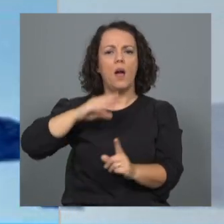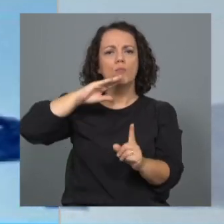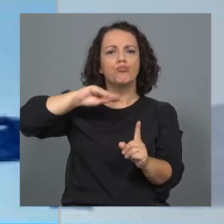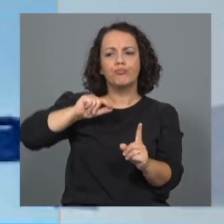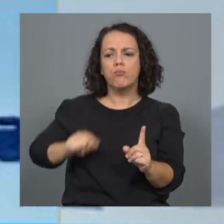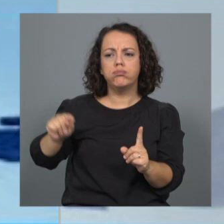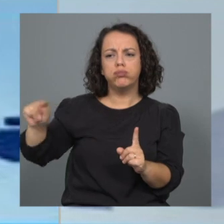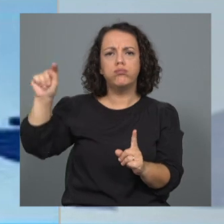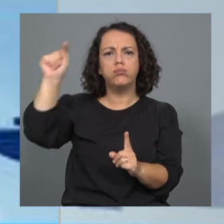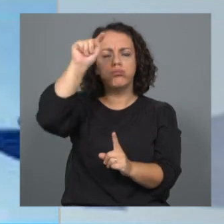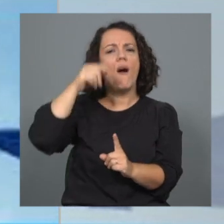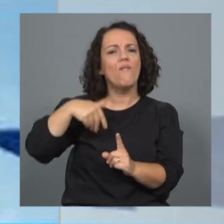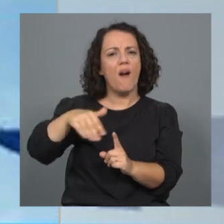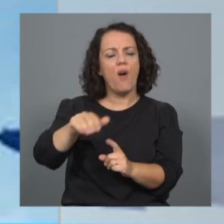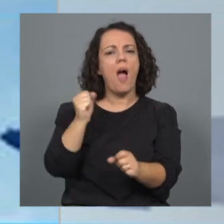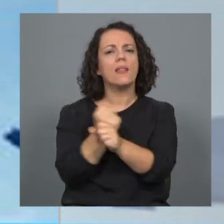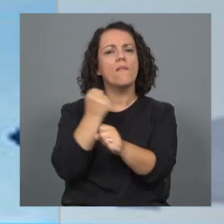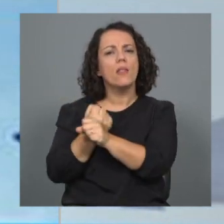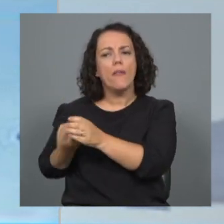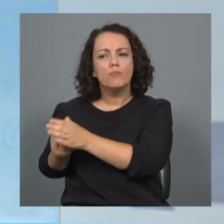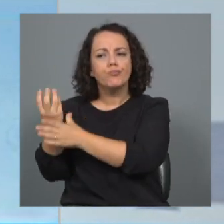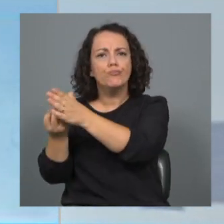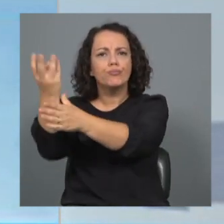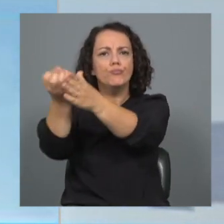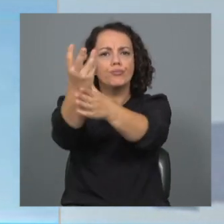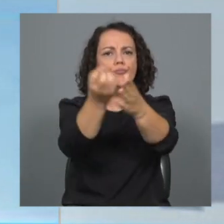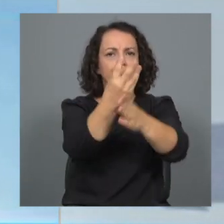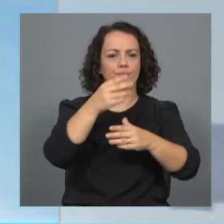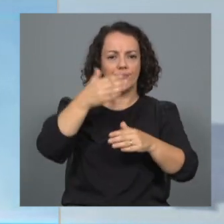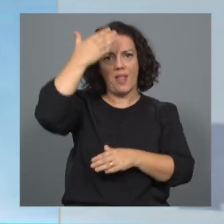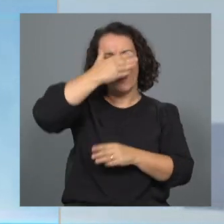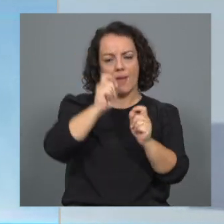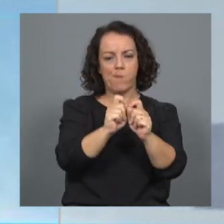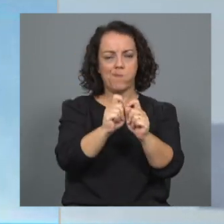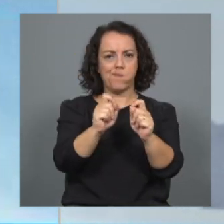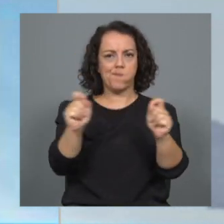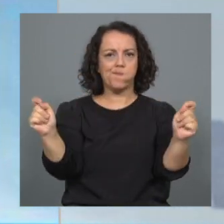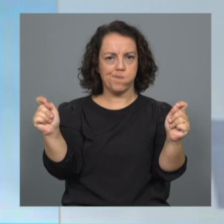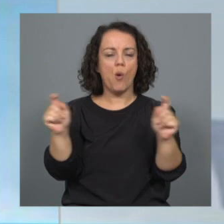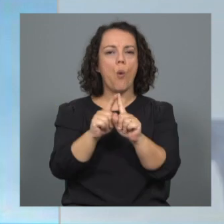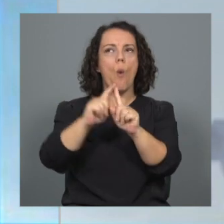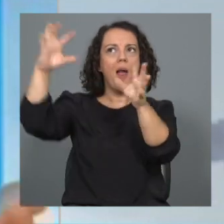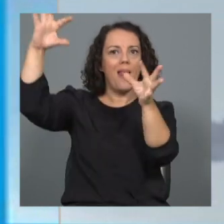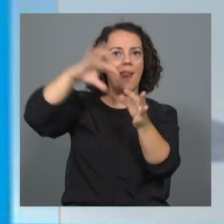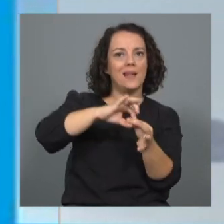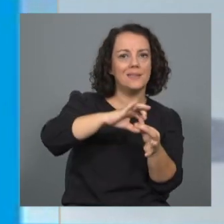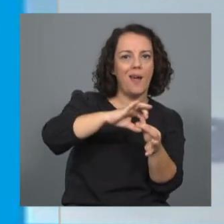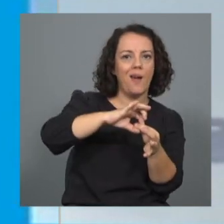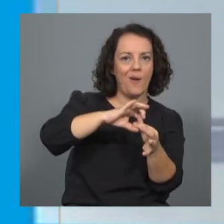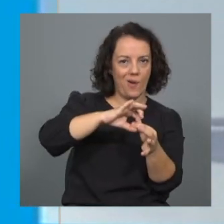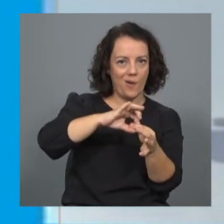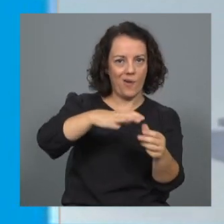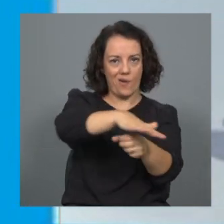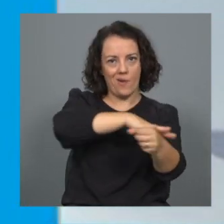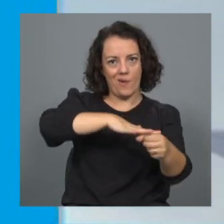que também vão desenvolver iniciativas, não é? Por estes dias, numa ligação muito próxima àquilo que está ali a